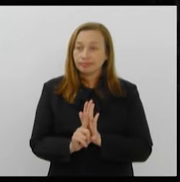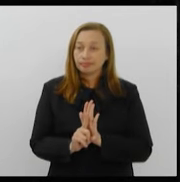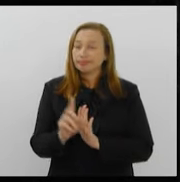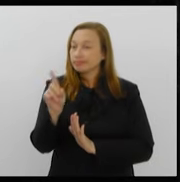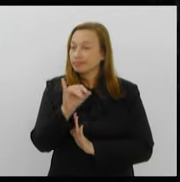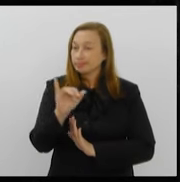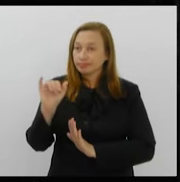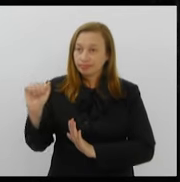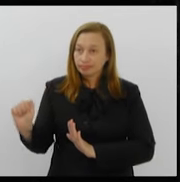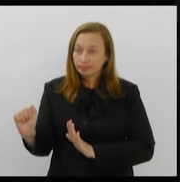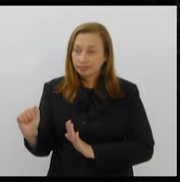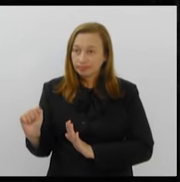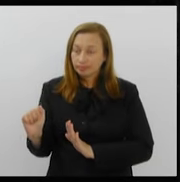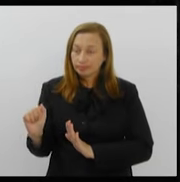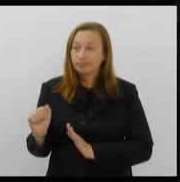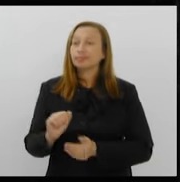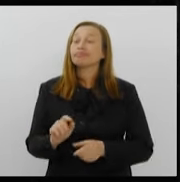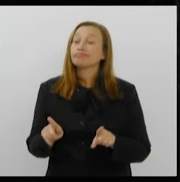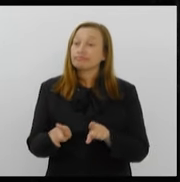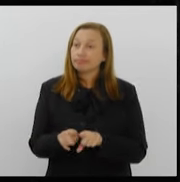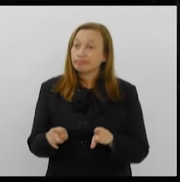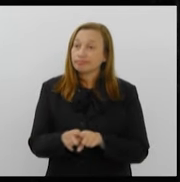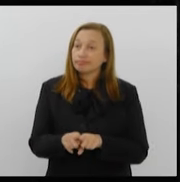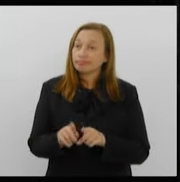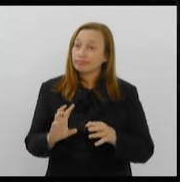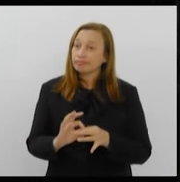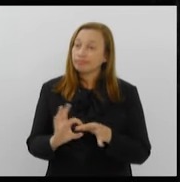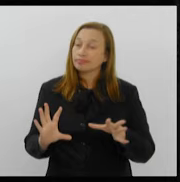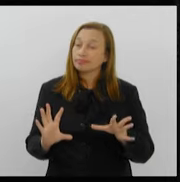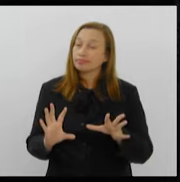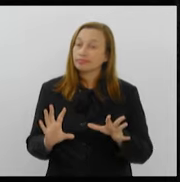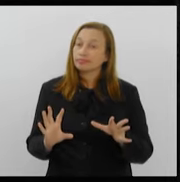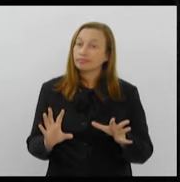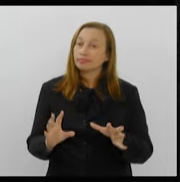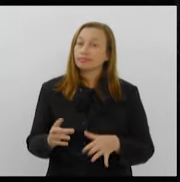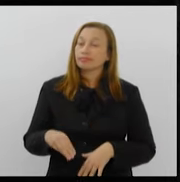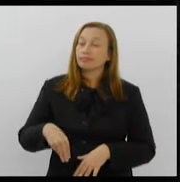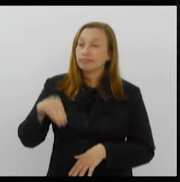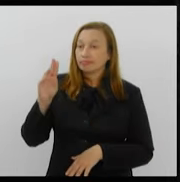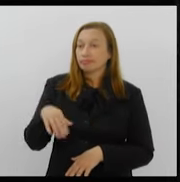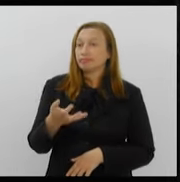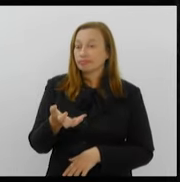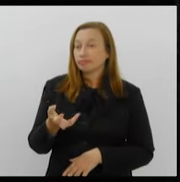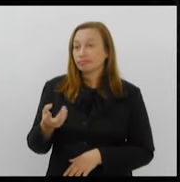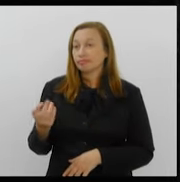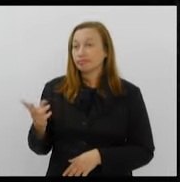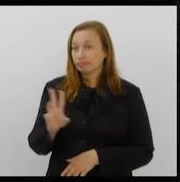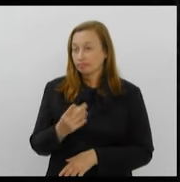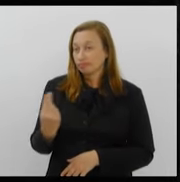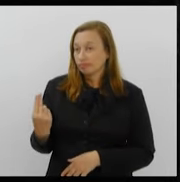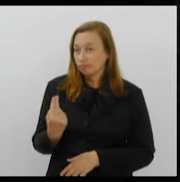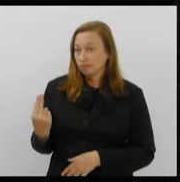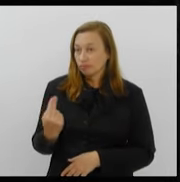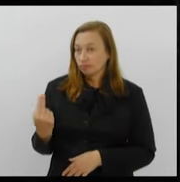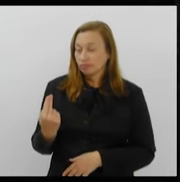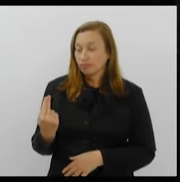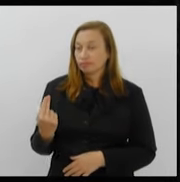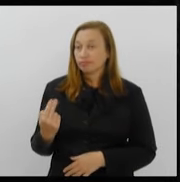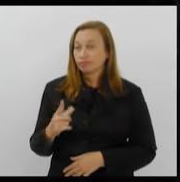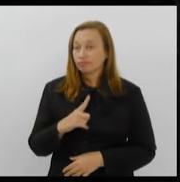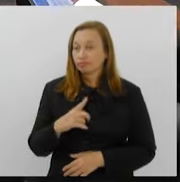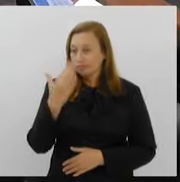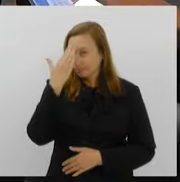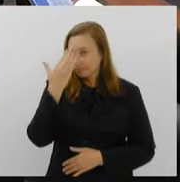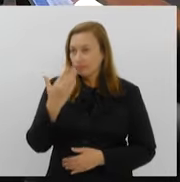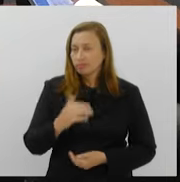data e também deixar à vontade aqueles que quiserem fazer parte como coautoria. Muito